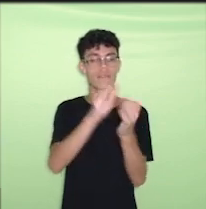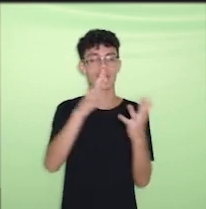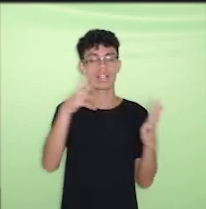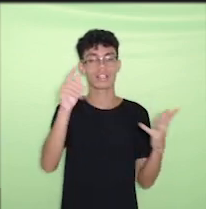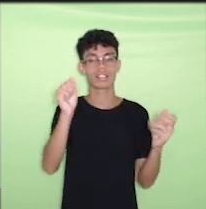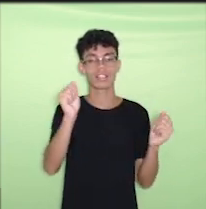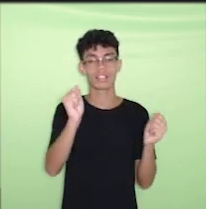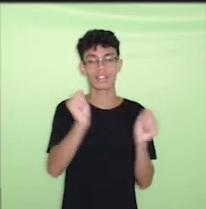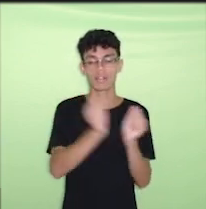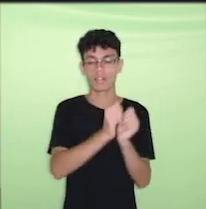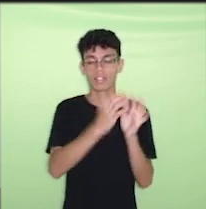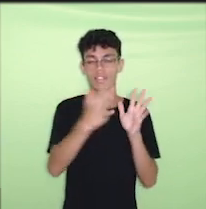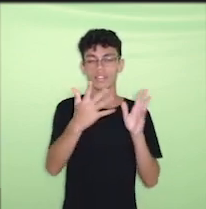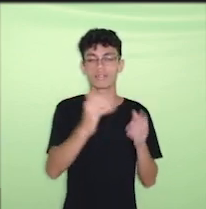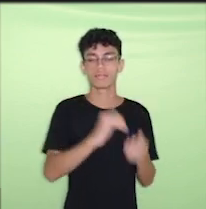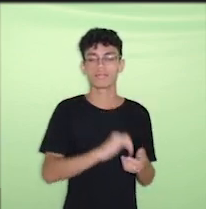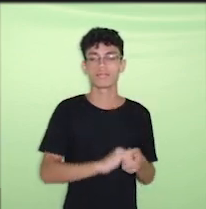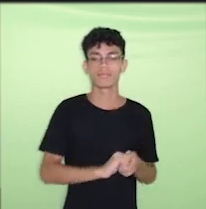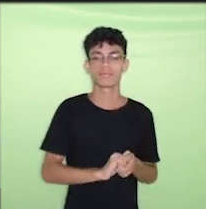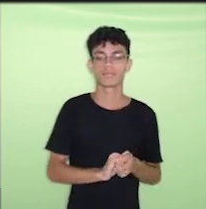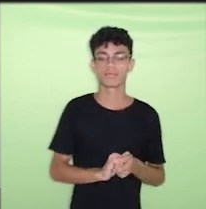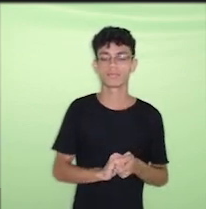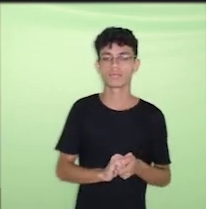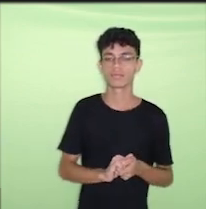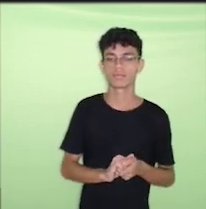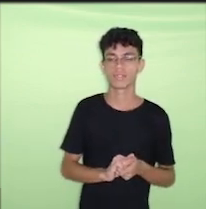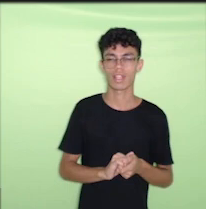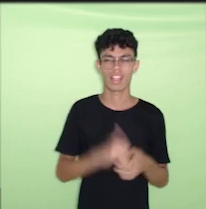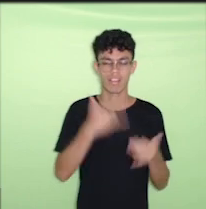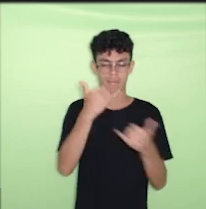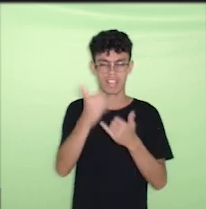brilhantes, peludosas. Não te vem à cabeça os